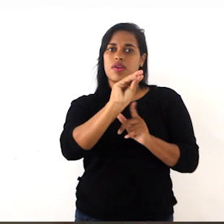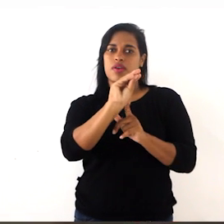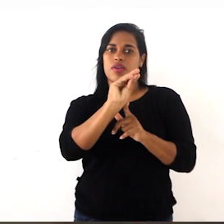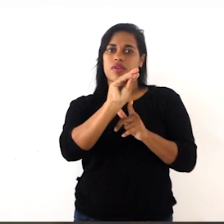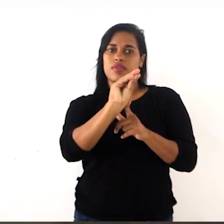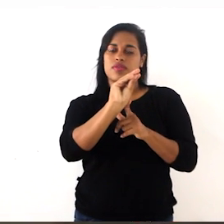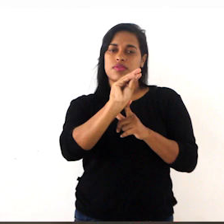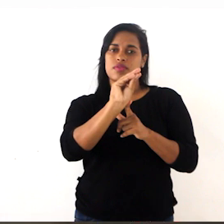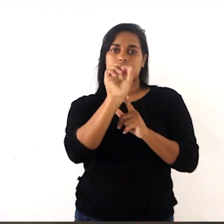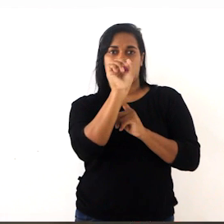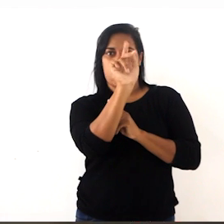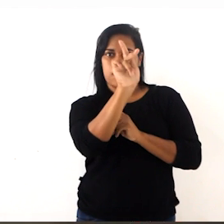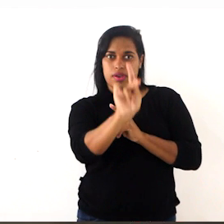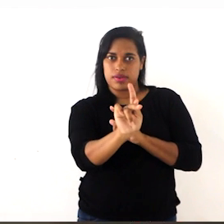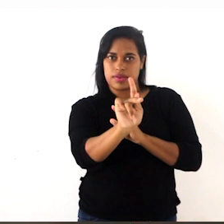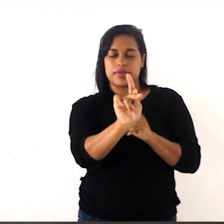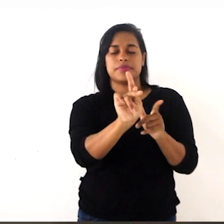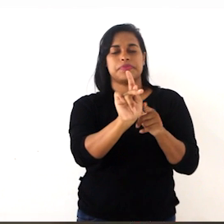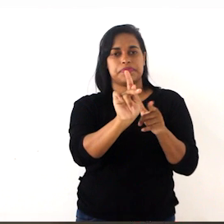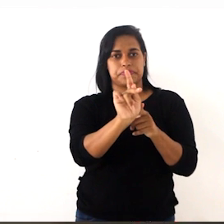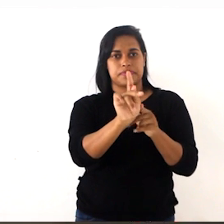vamos colocar aqui ok.